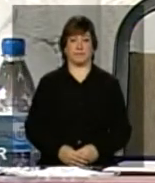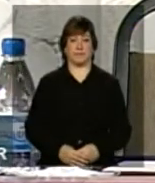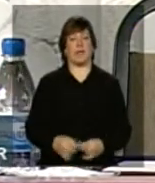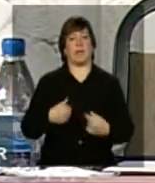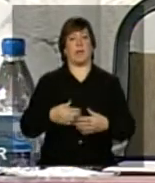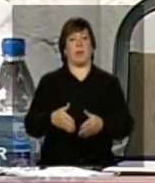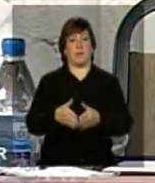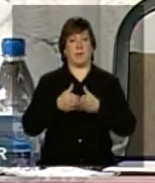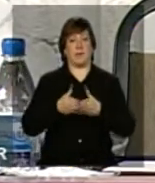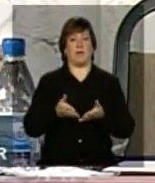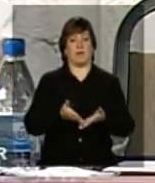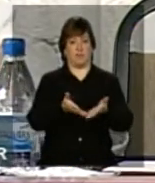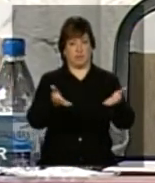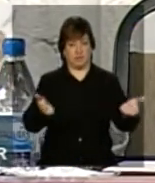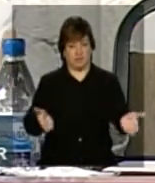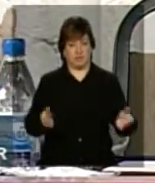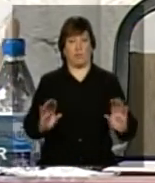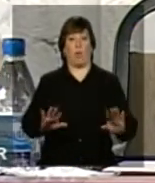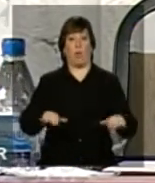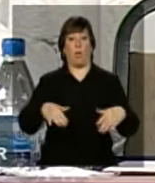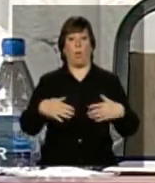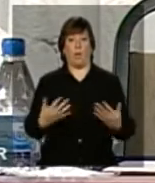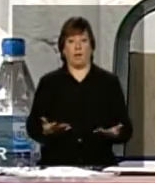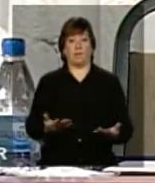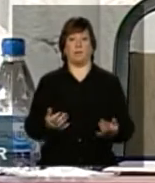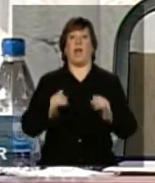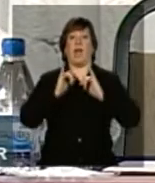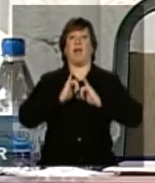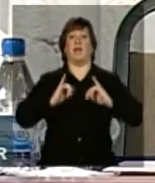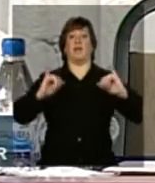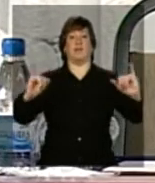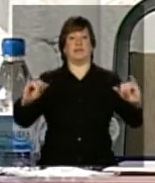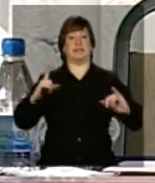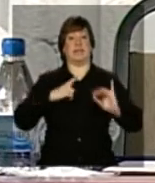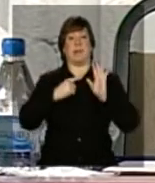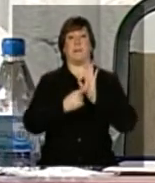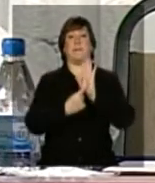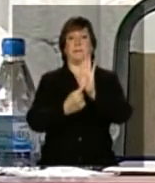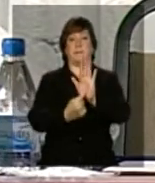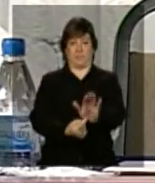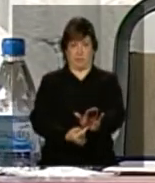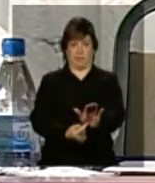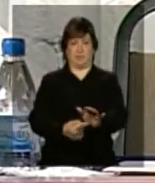Eu peço a vocês, ao comunicar que está sendo transmitida